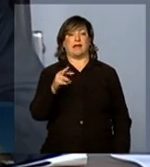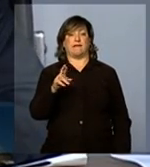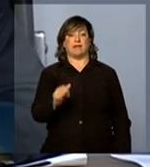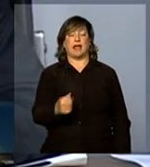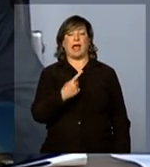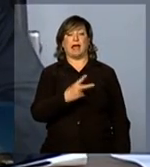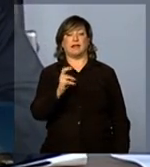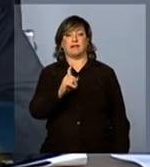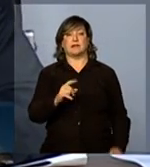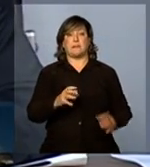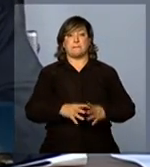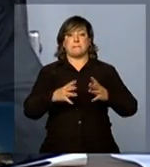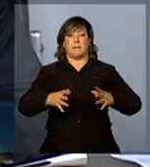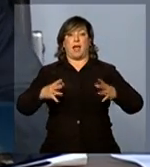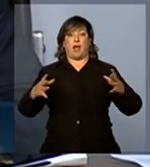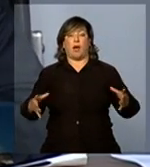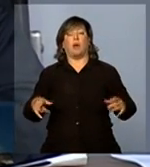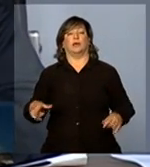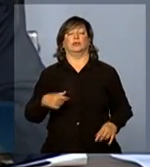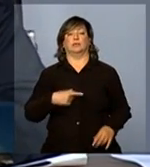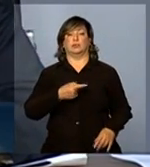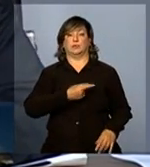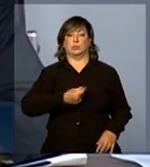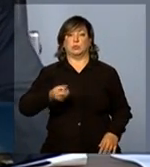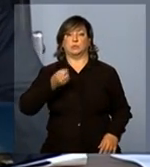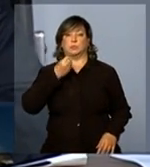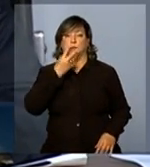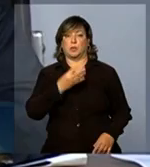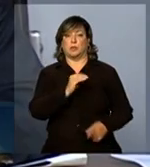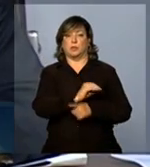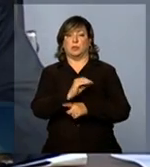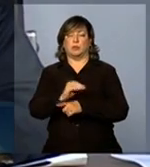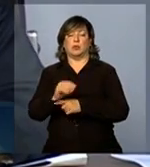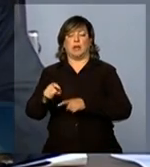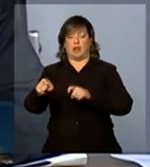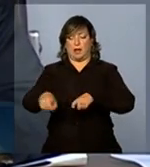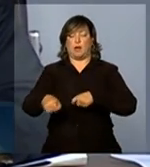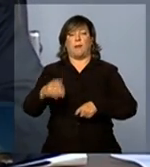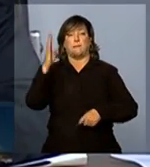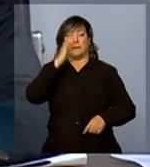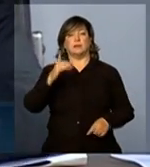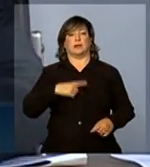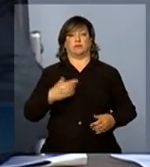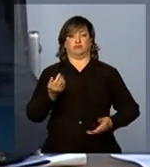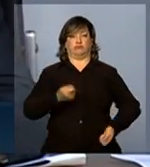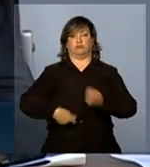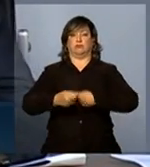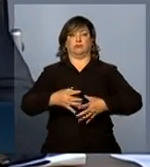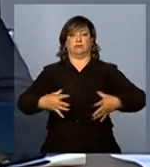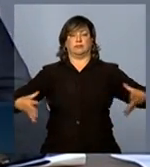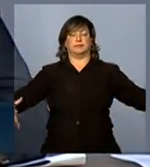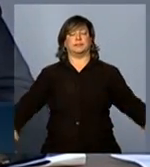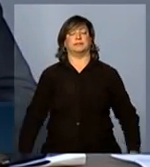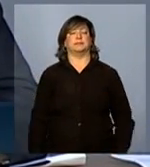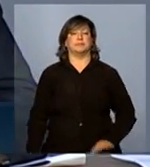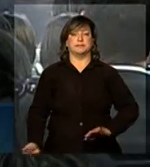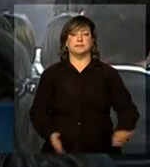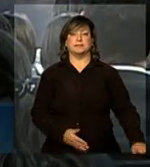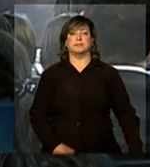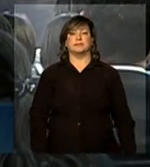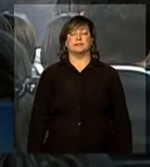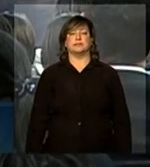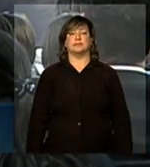vez maior, que dá um suporte para que a agricultura brasileira tenha esse dinamismo. Próxima.